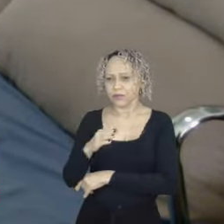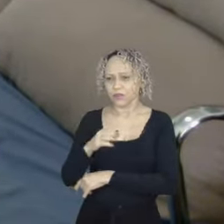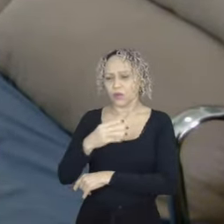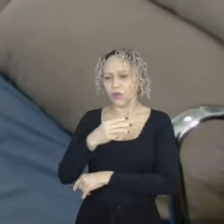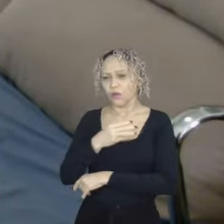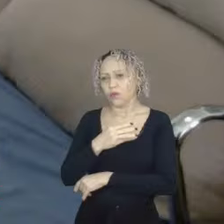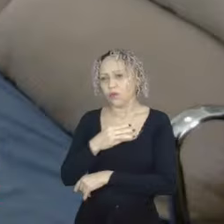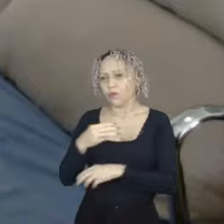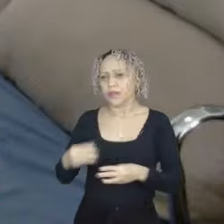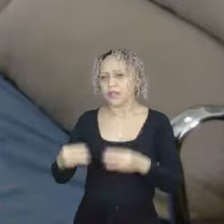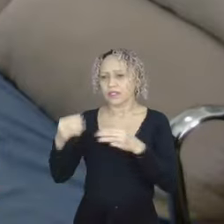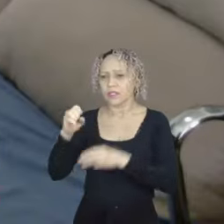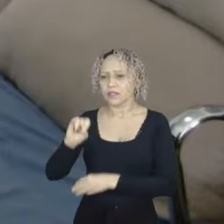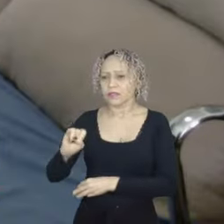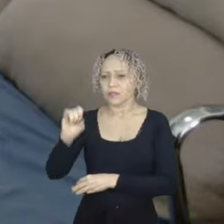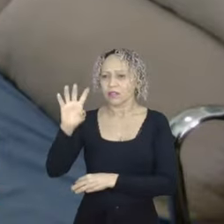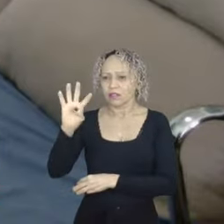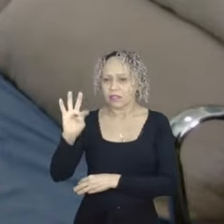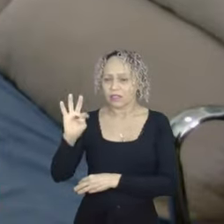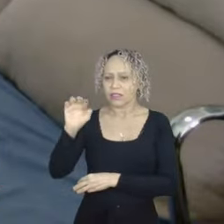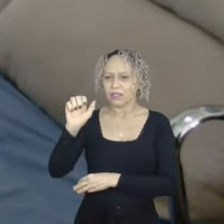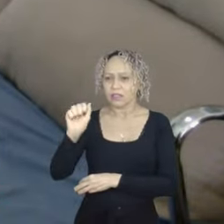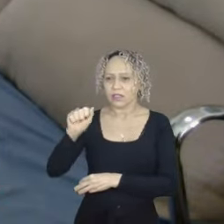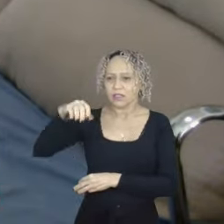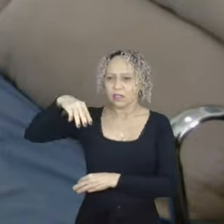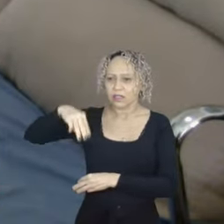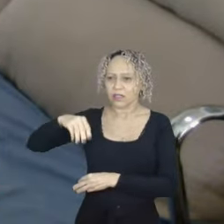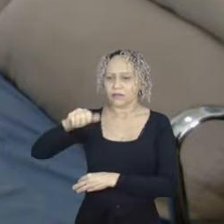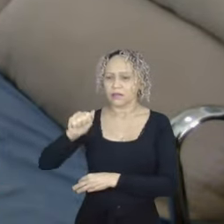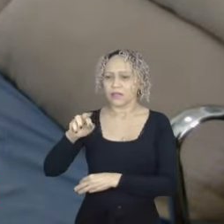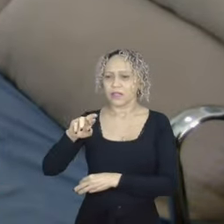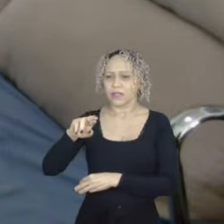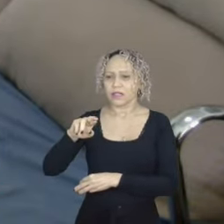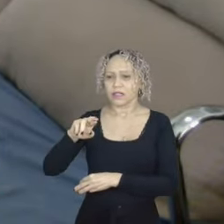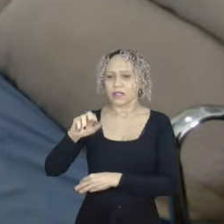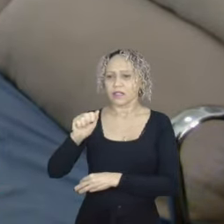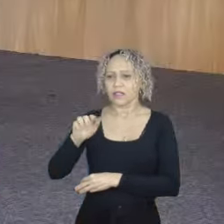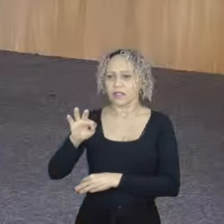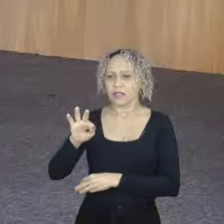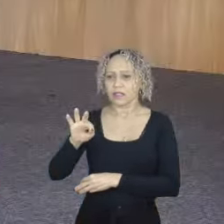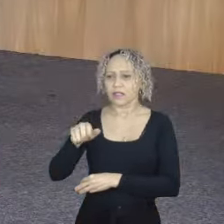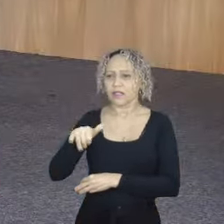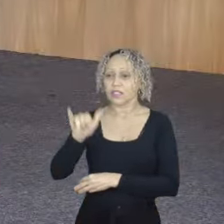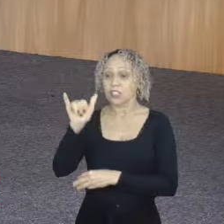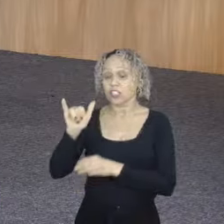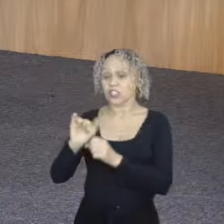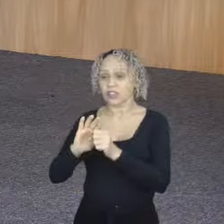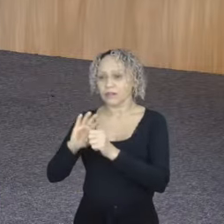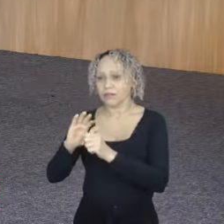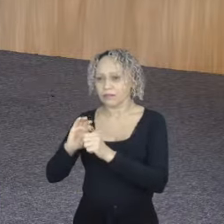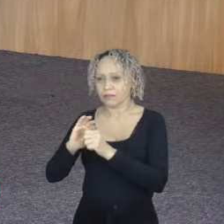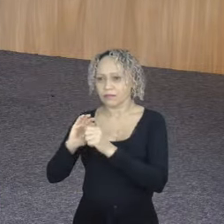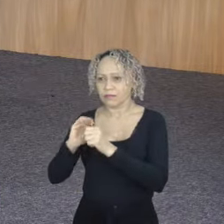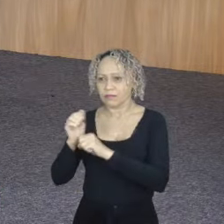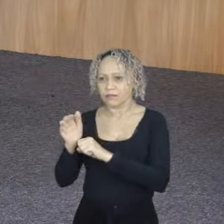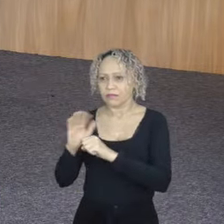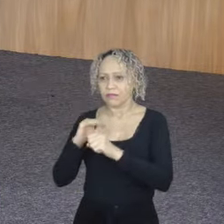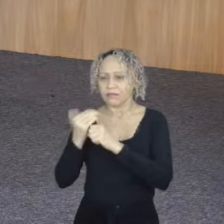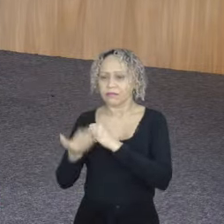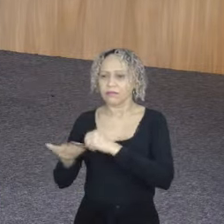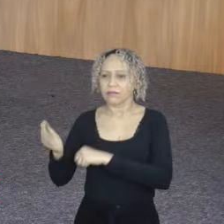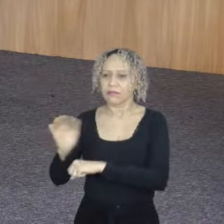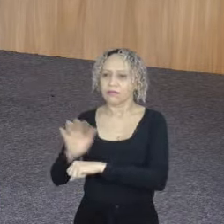são duas declarações muito importantes aí para a agenda brasileira, mano. Fernando, e outra agenda também